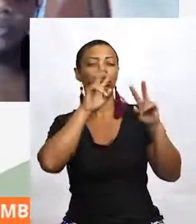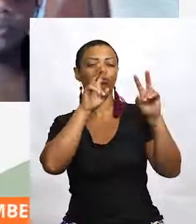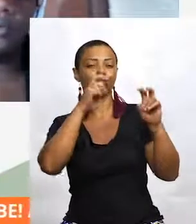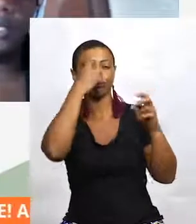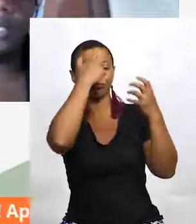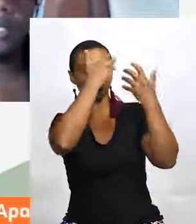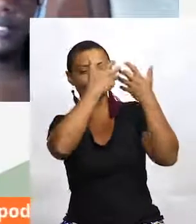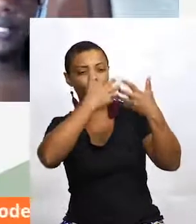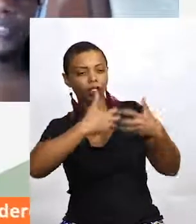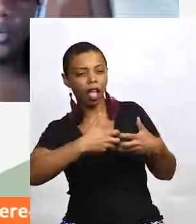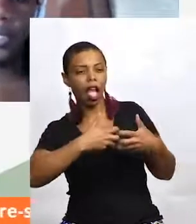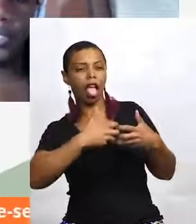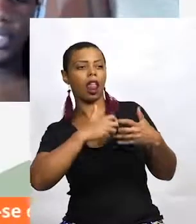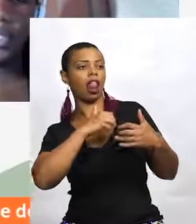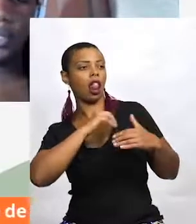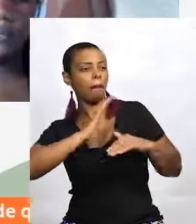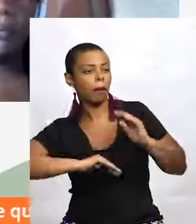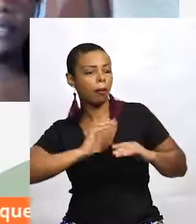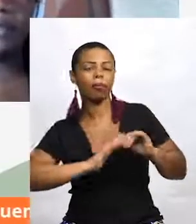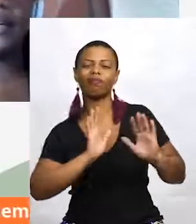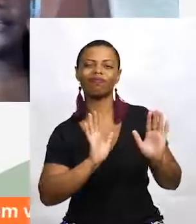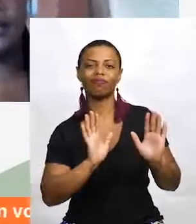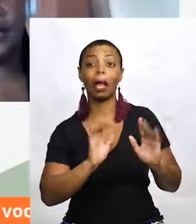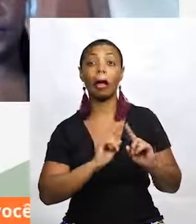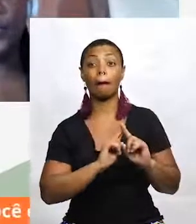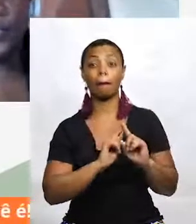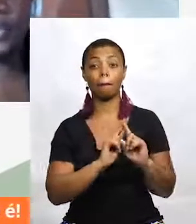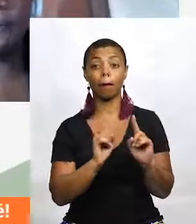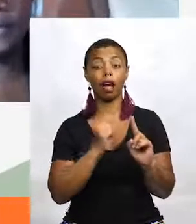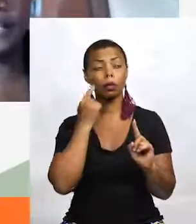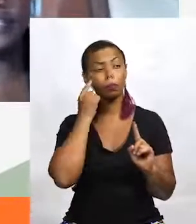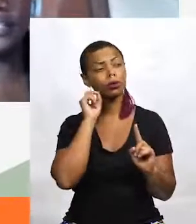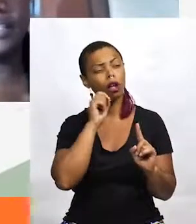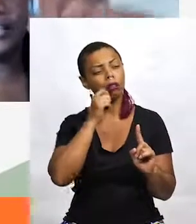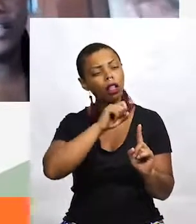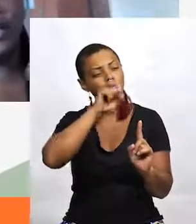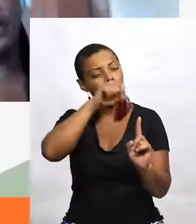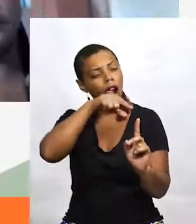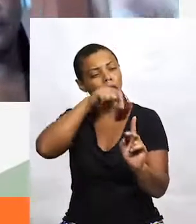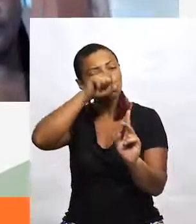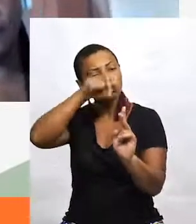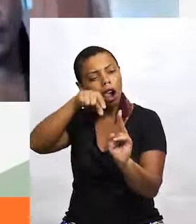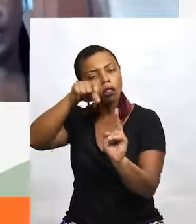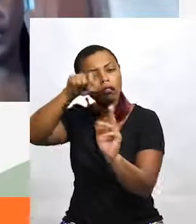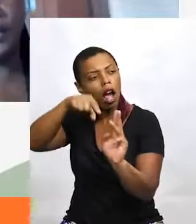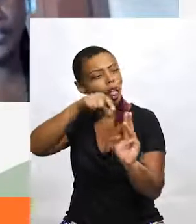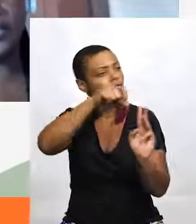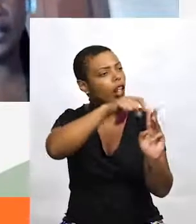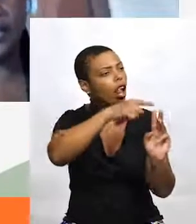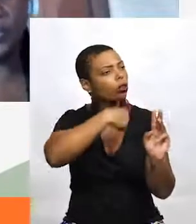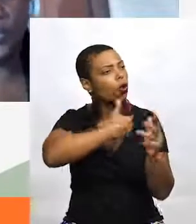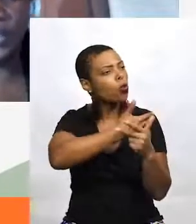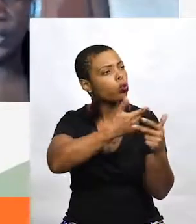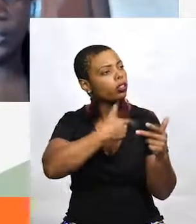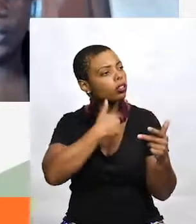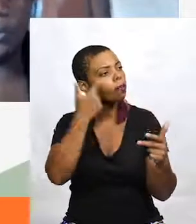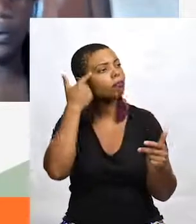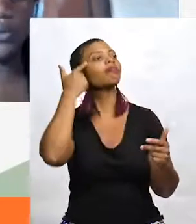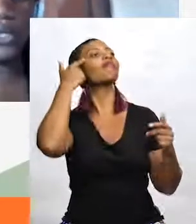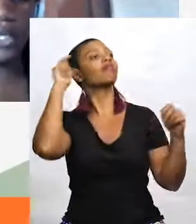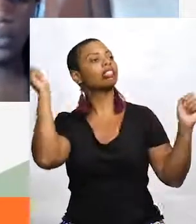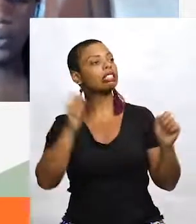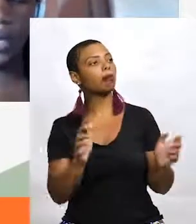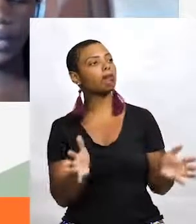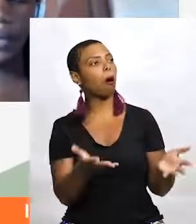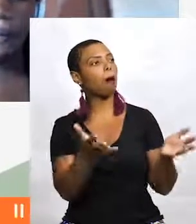acredito muito na história de fomentar talentos, independente de que nível esses talentos estão. Eu